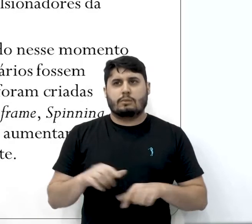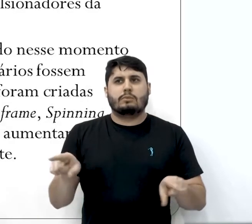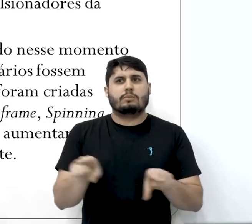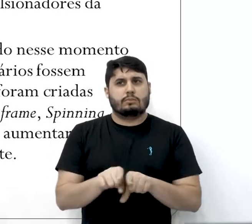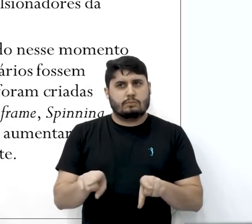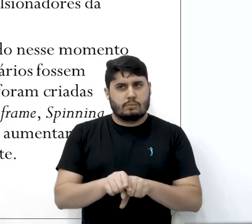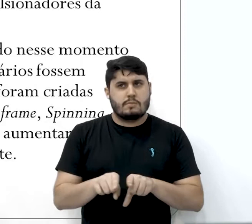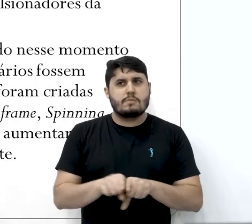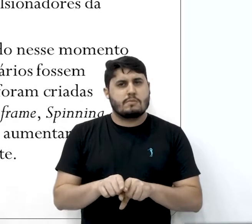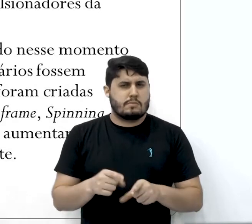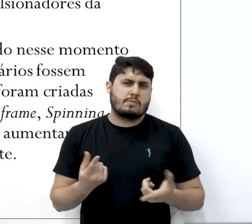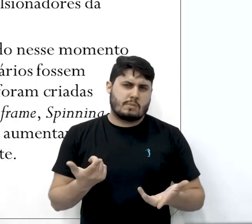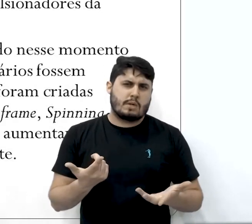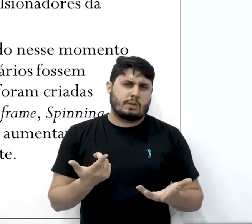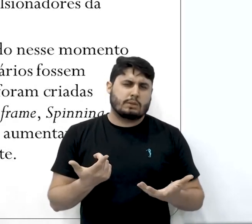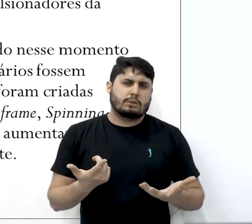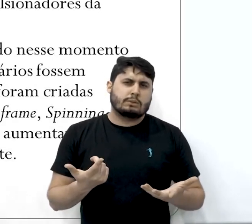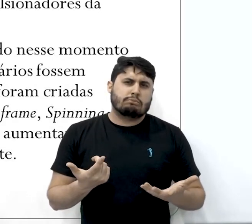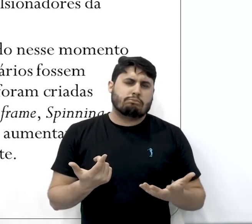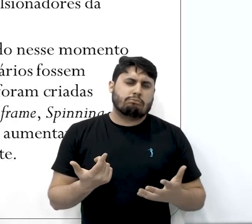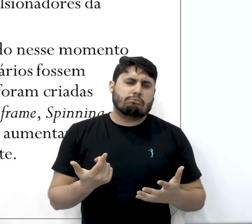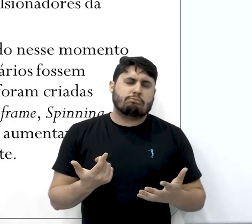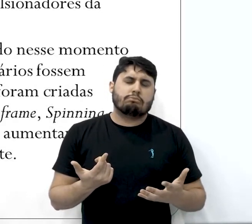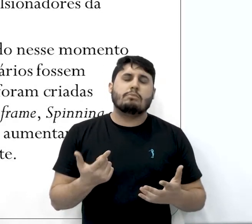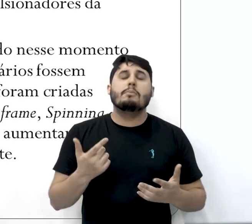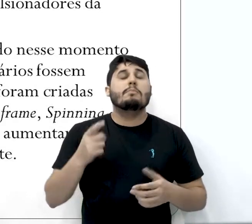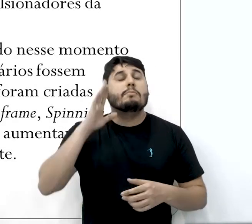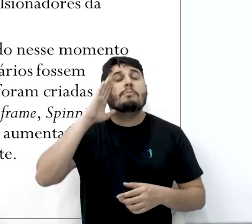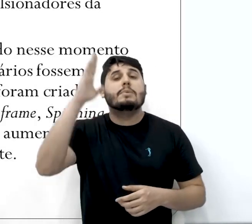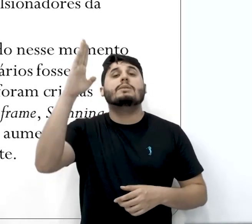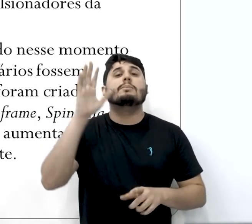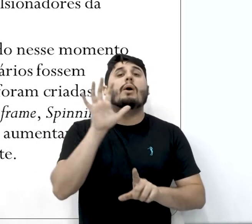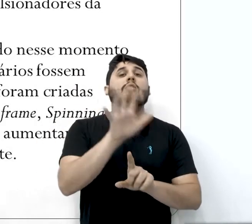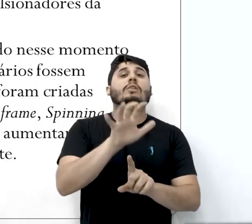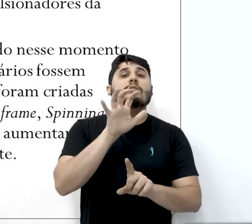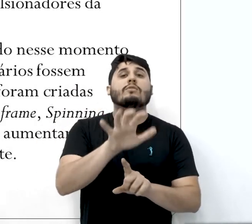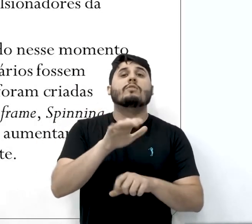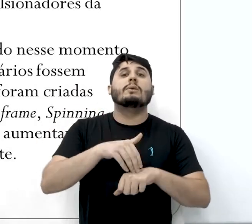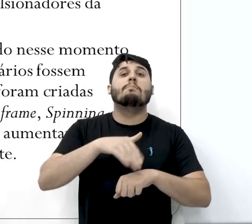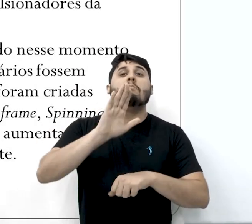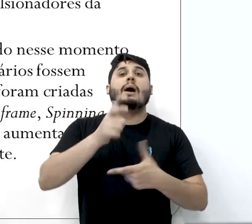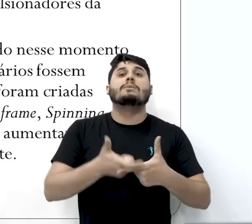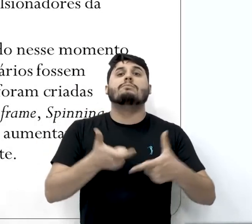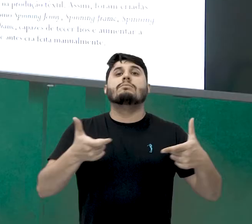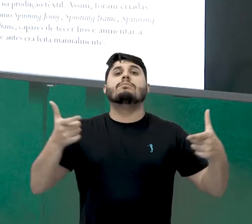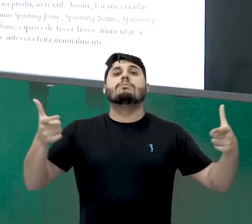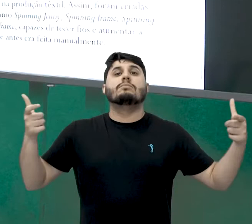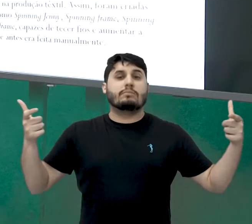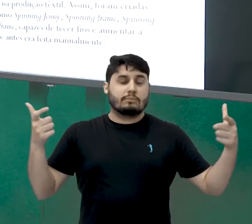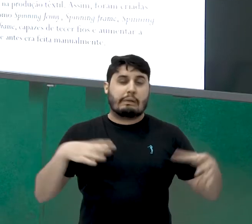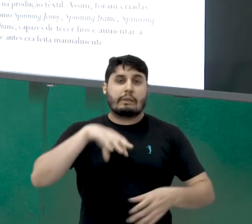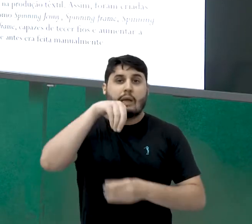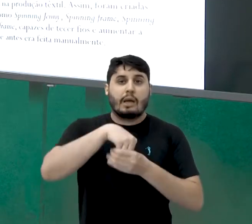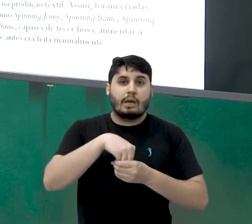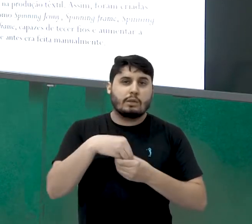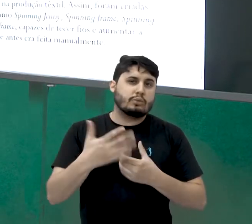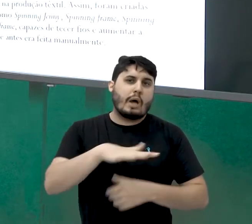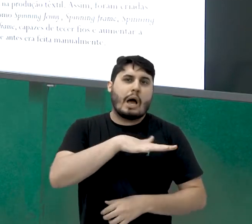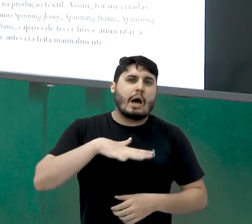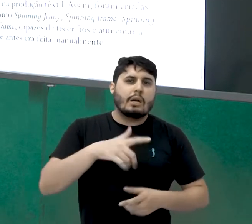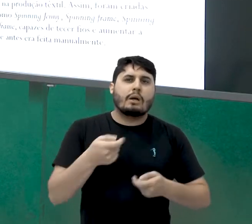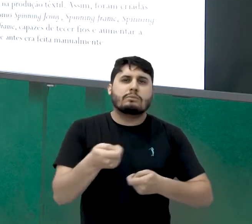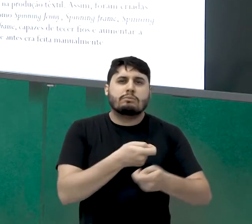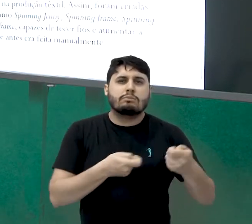indústria têxtil. E, inicialmente, quais eram as indústrias que mais prosperaram dentro dessa concepção da área